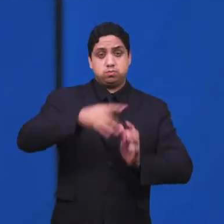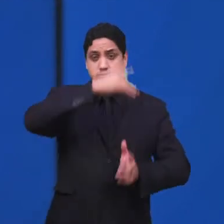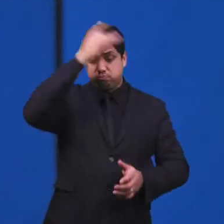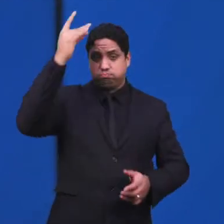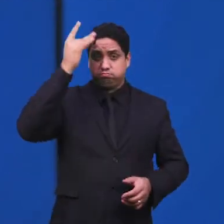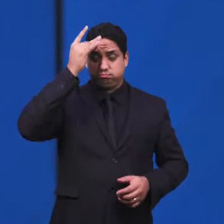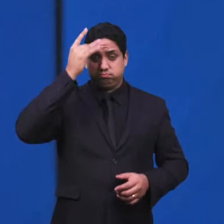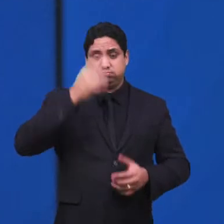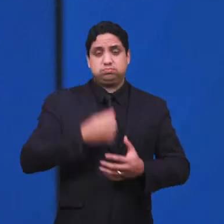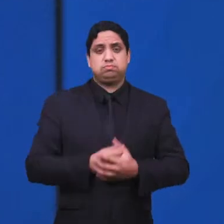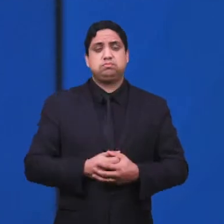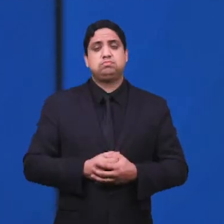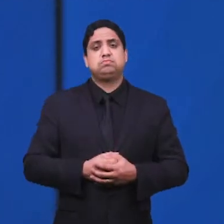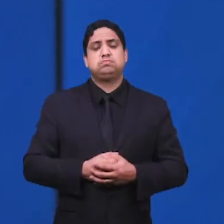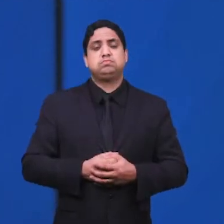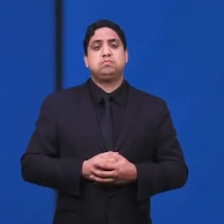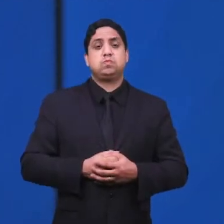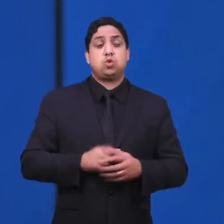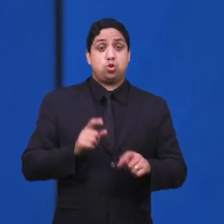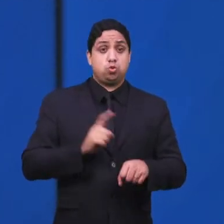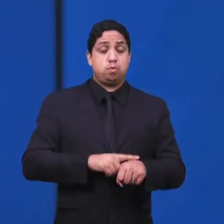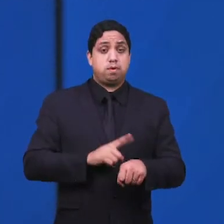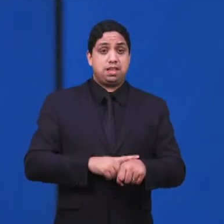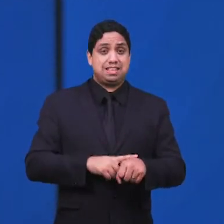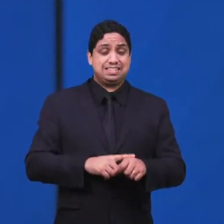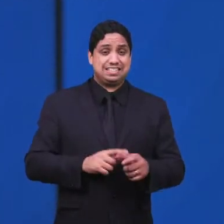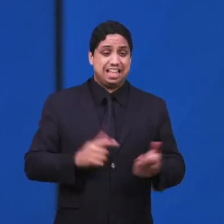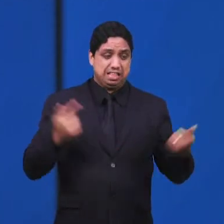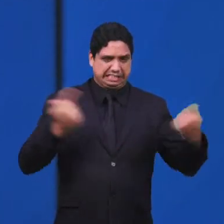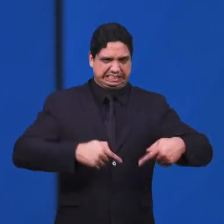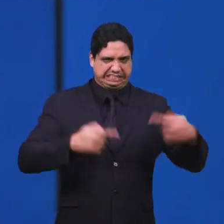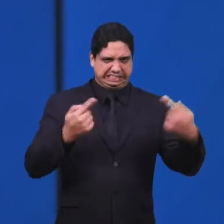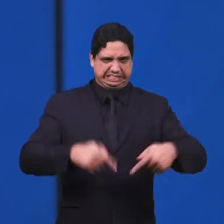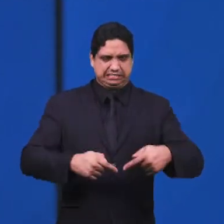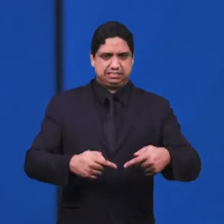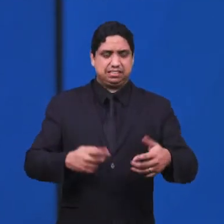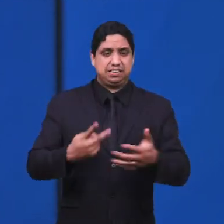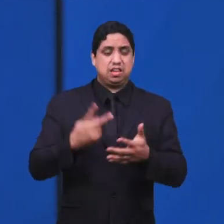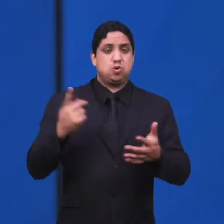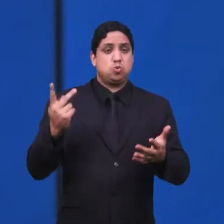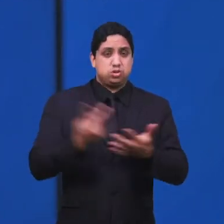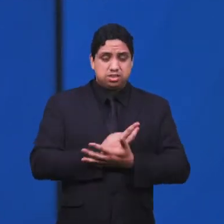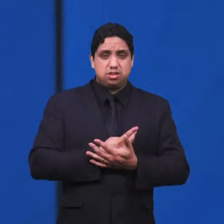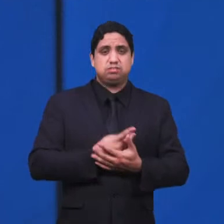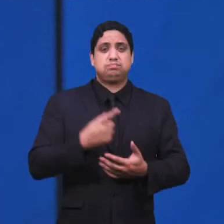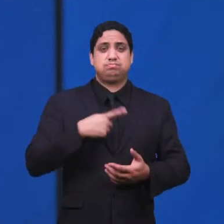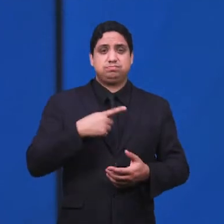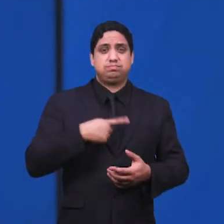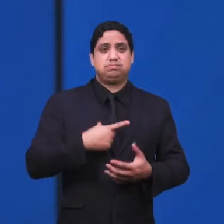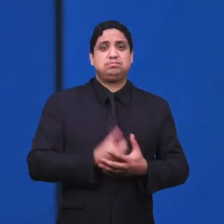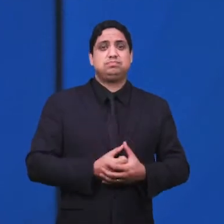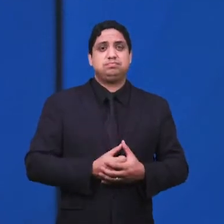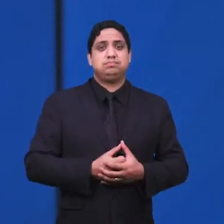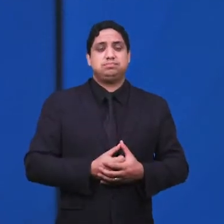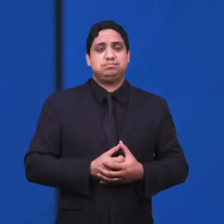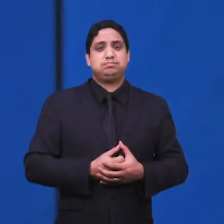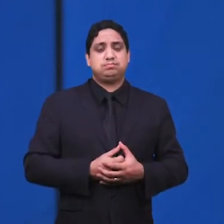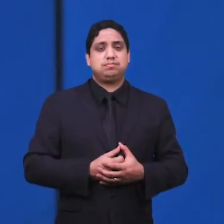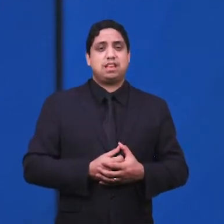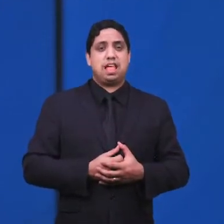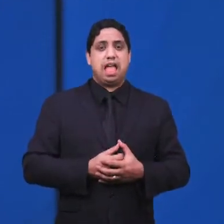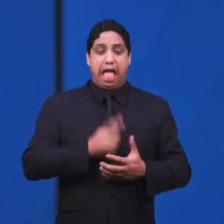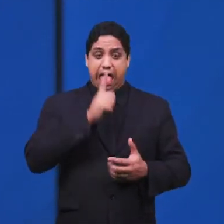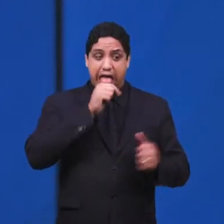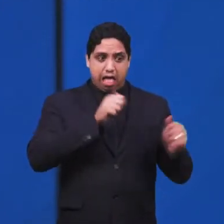né? E em meio às grandes oposições prefiguradas ali pelas correntes de águas, né? Tem as correntezas das